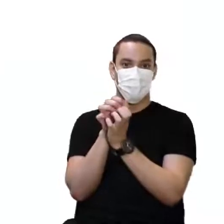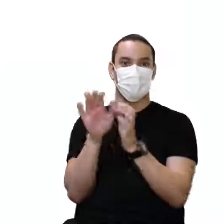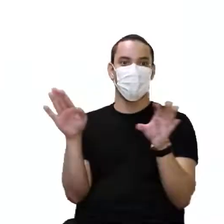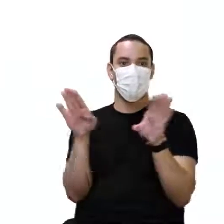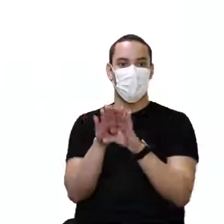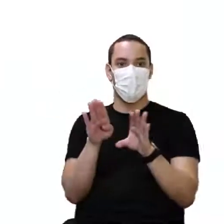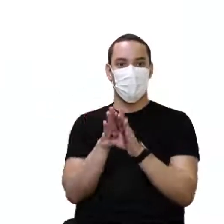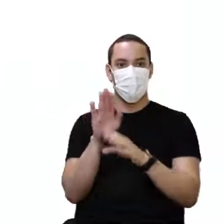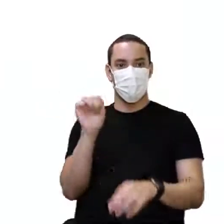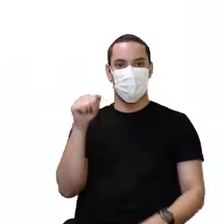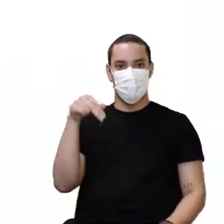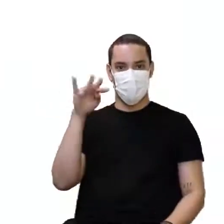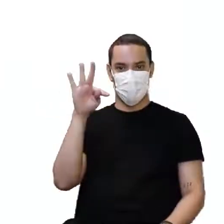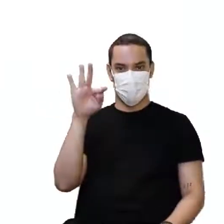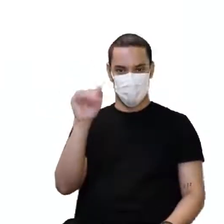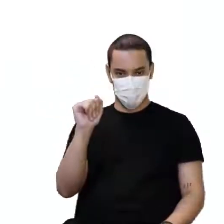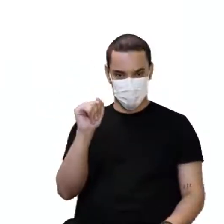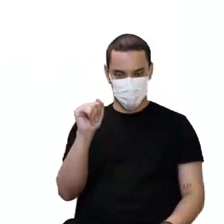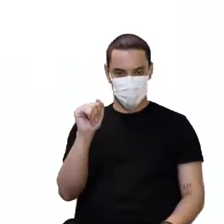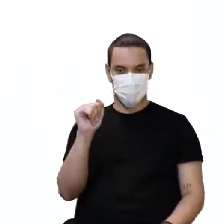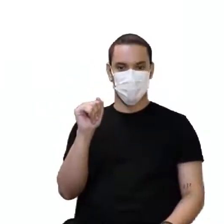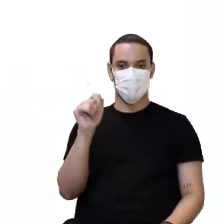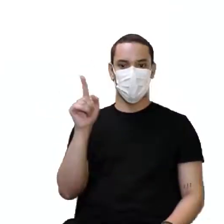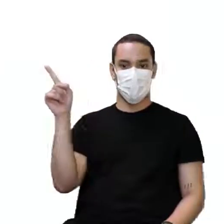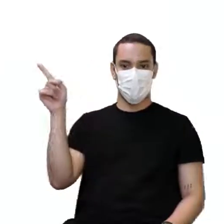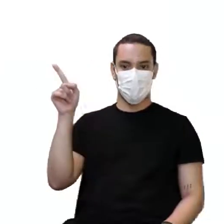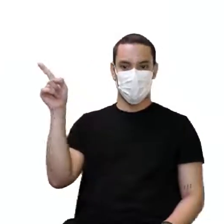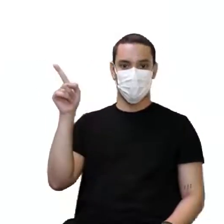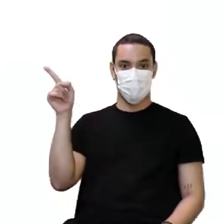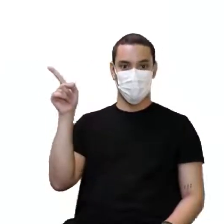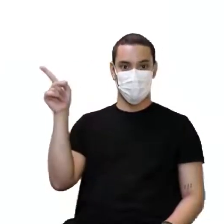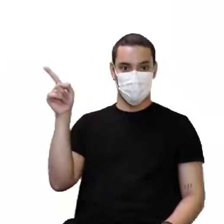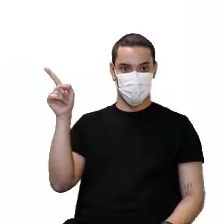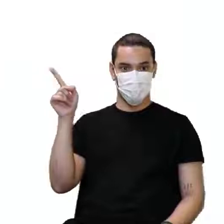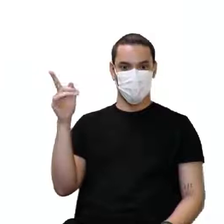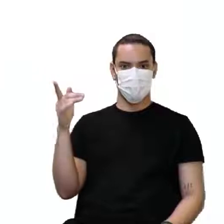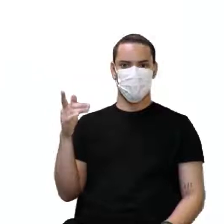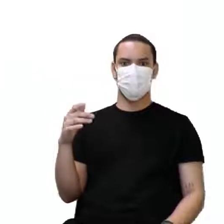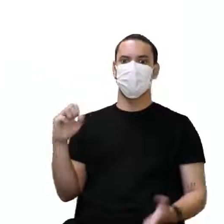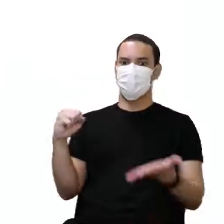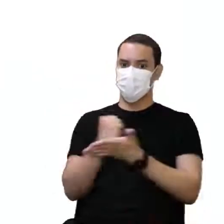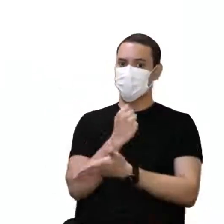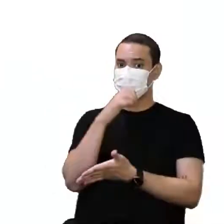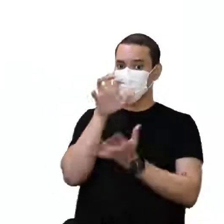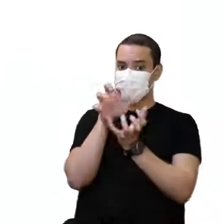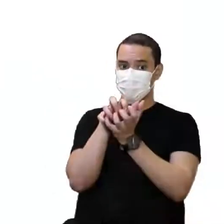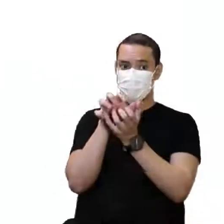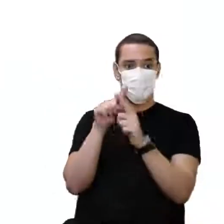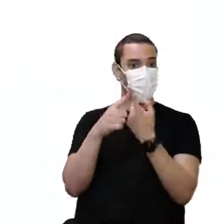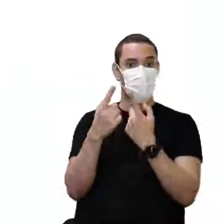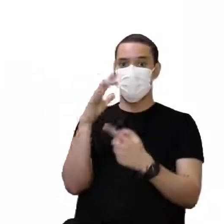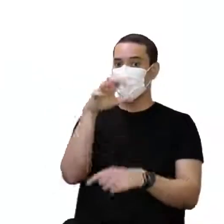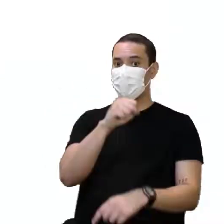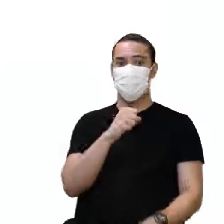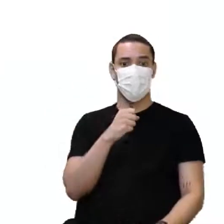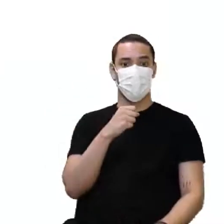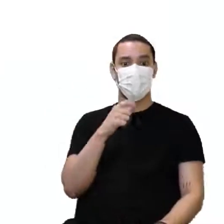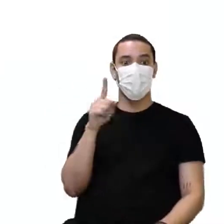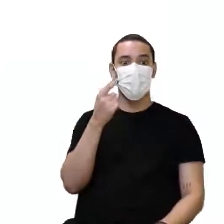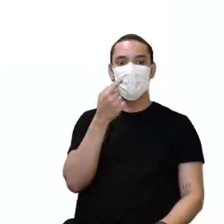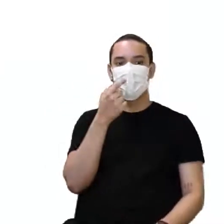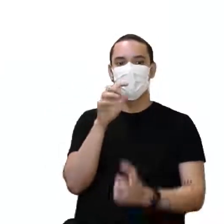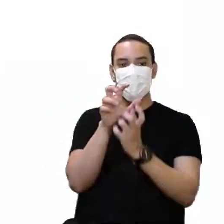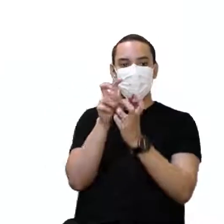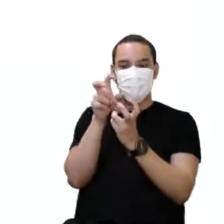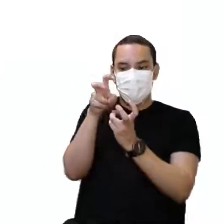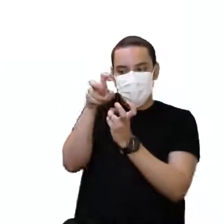a anta, que é um animal herbívoro. Porém, eita, professora, mas ela tem dente. Pois é, mas você está percebendo que os dentes dela são bem